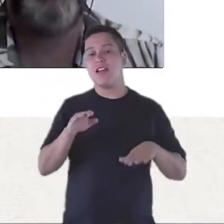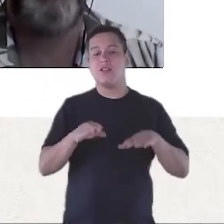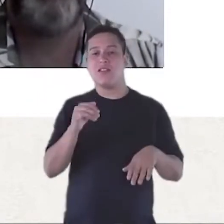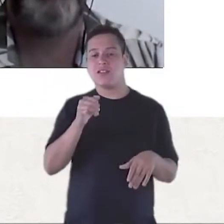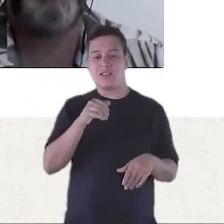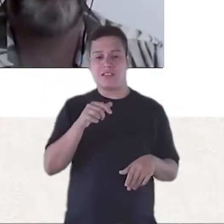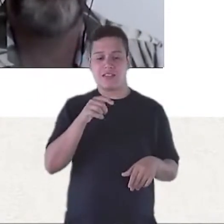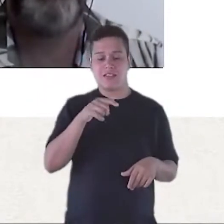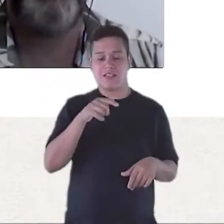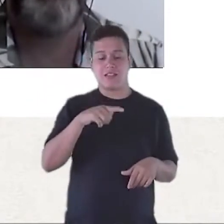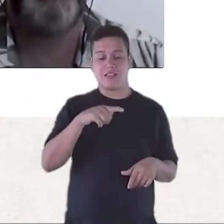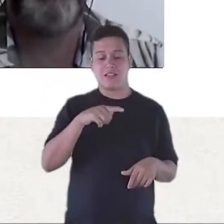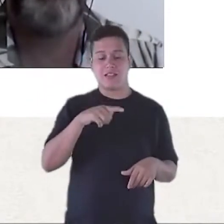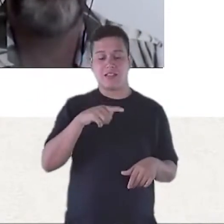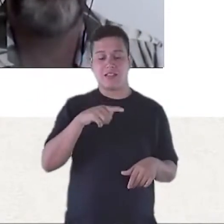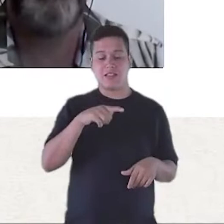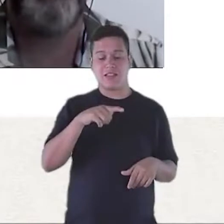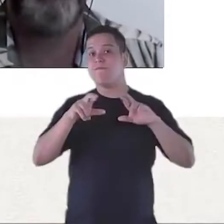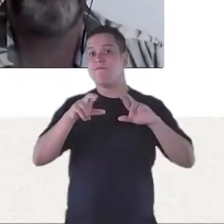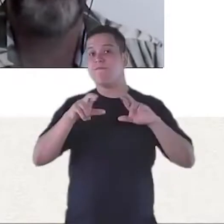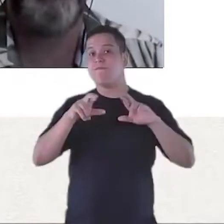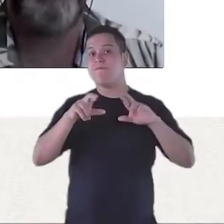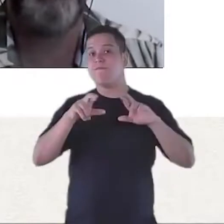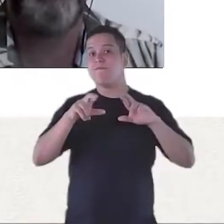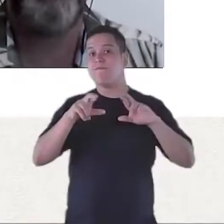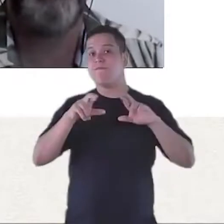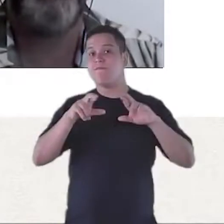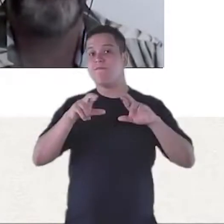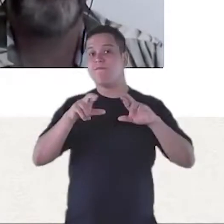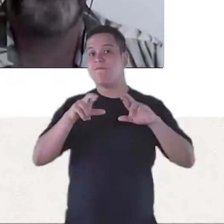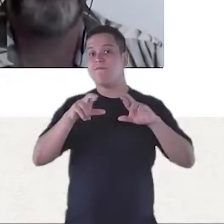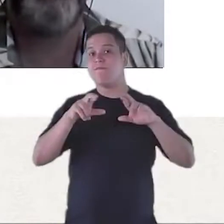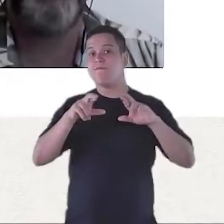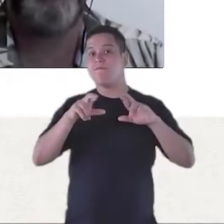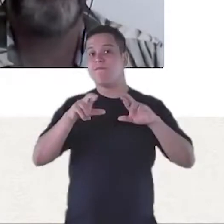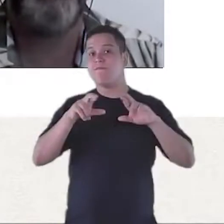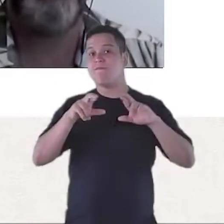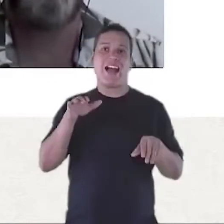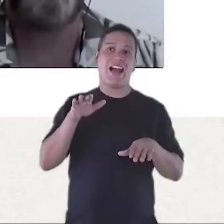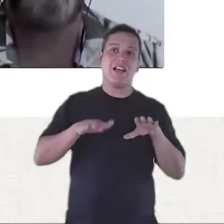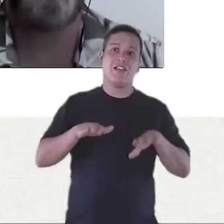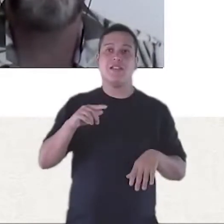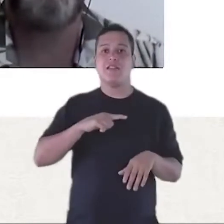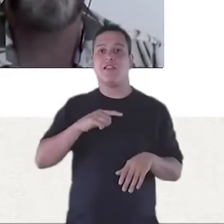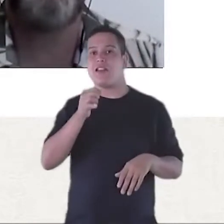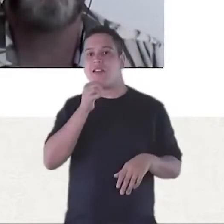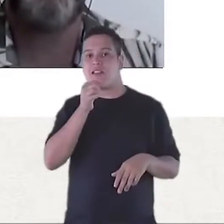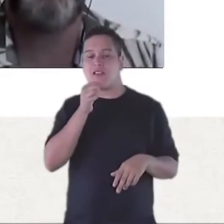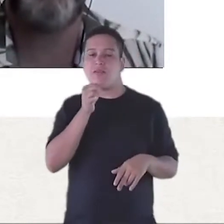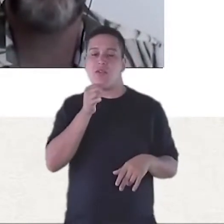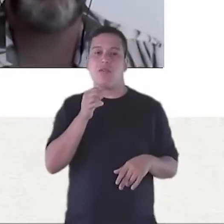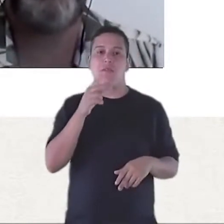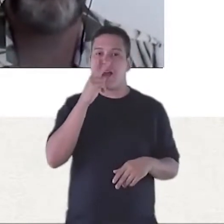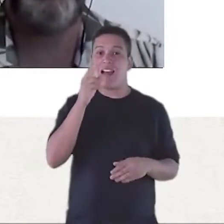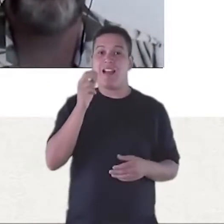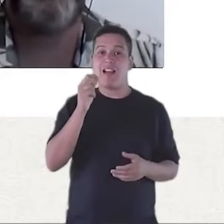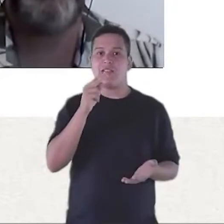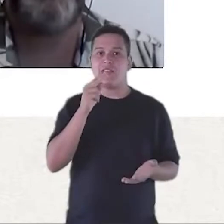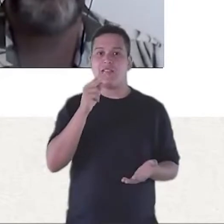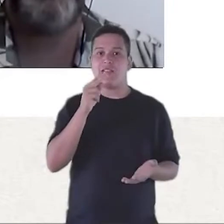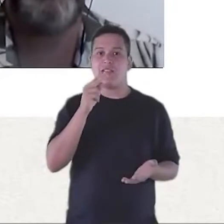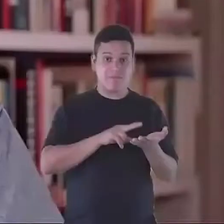a prática epistolar, um pouco de carta dedicada, ao mesmo tempo versos, ao mesmo